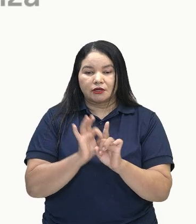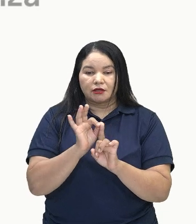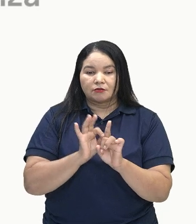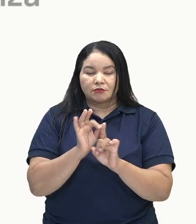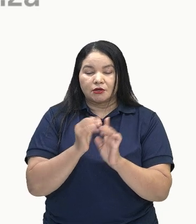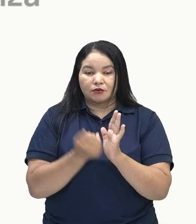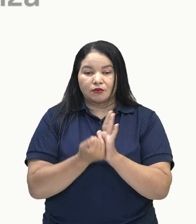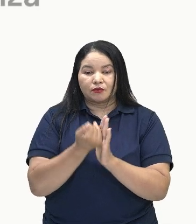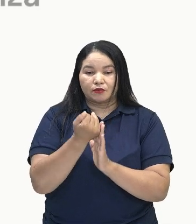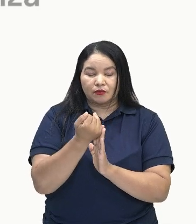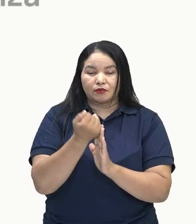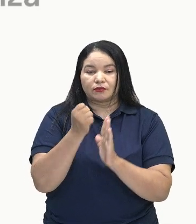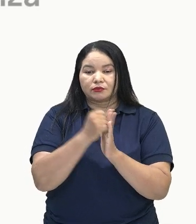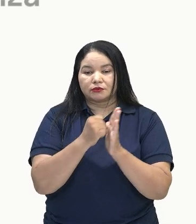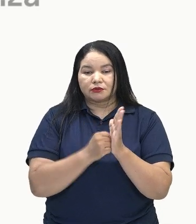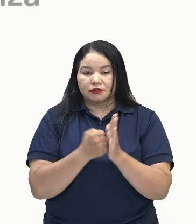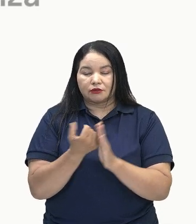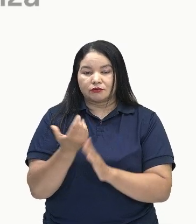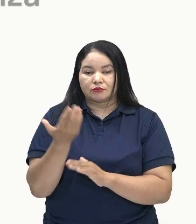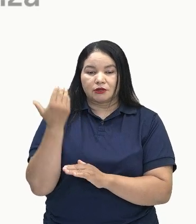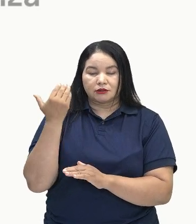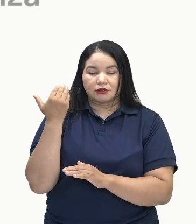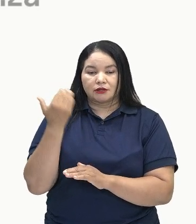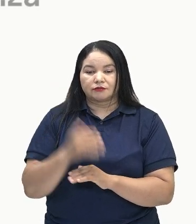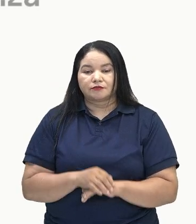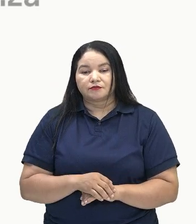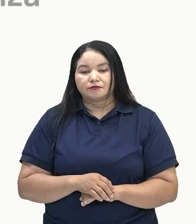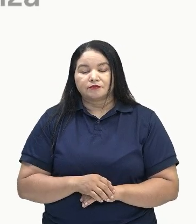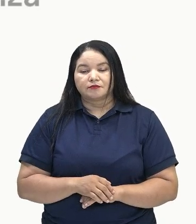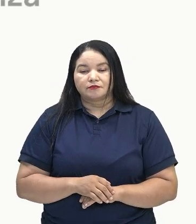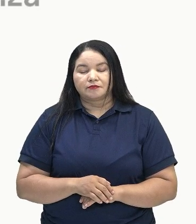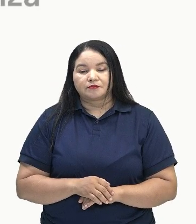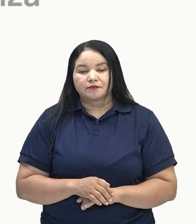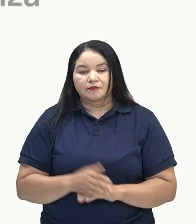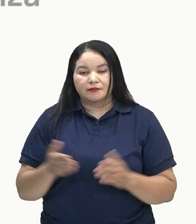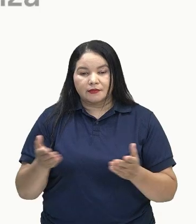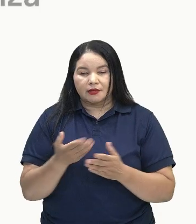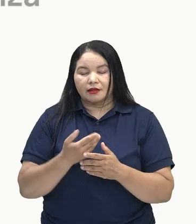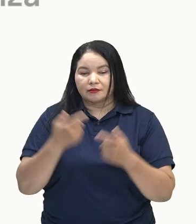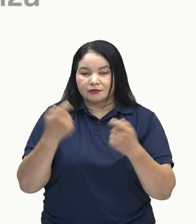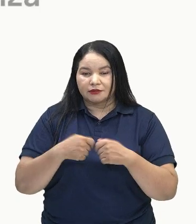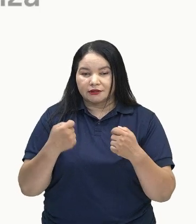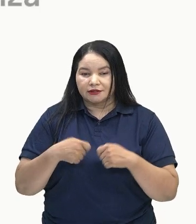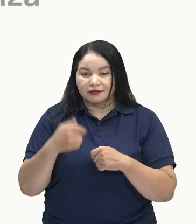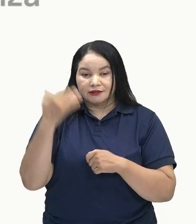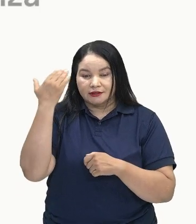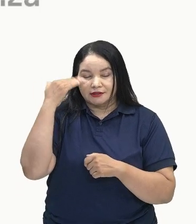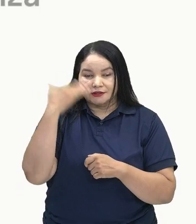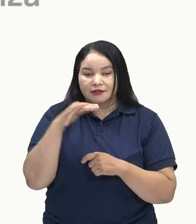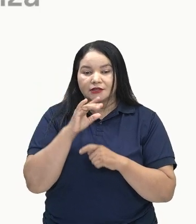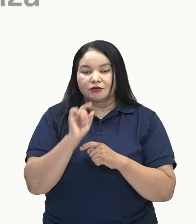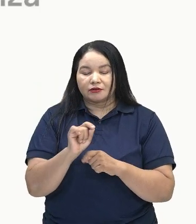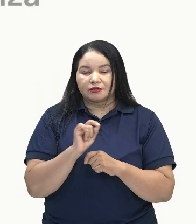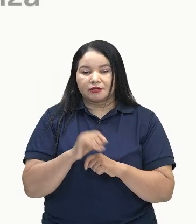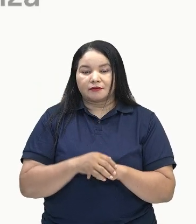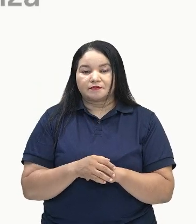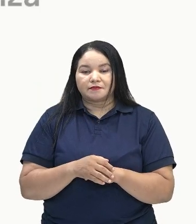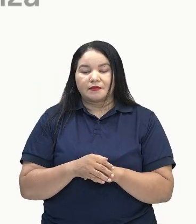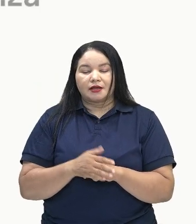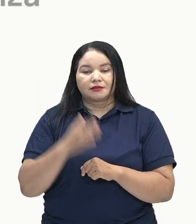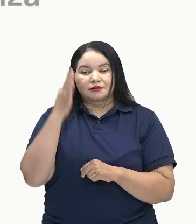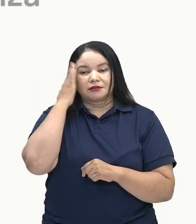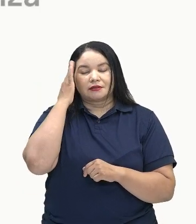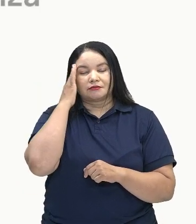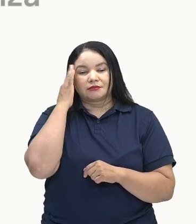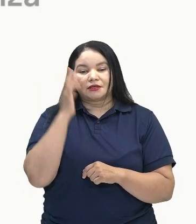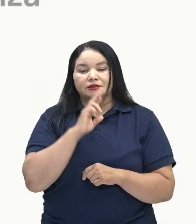do século passado. Mas o que nós precisamos saber aqui é qual é a resposta